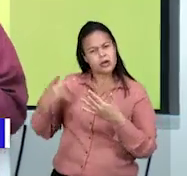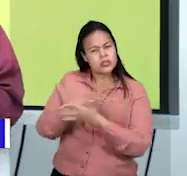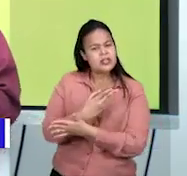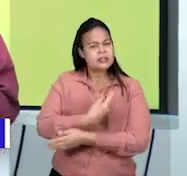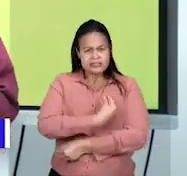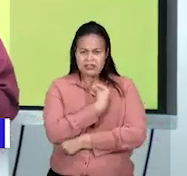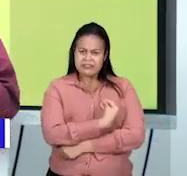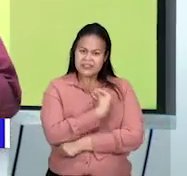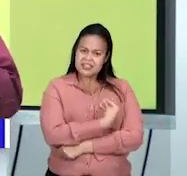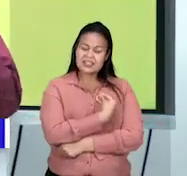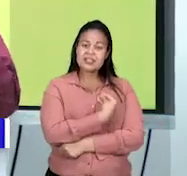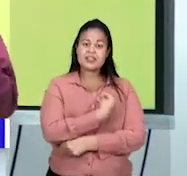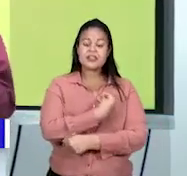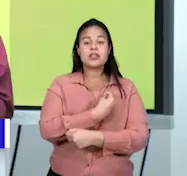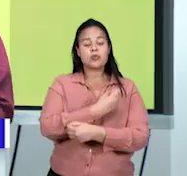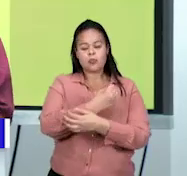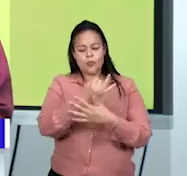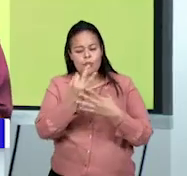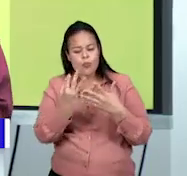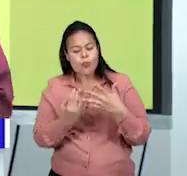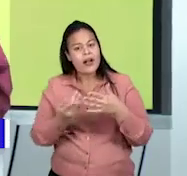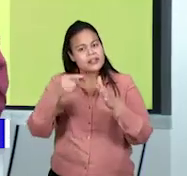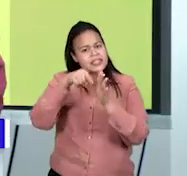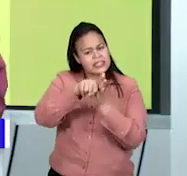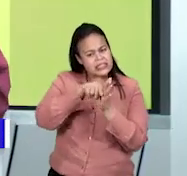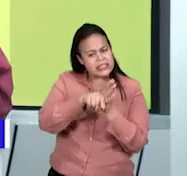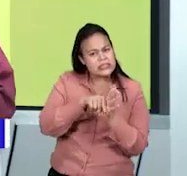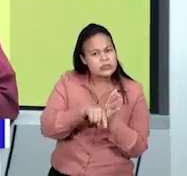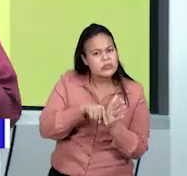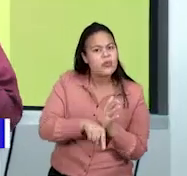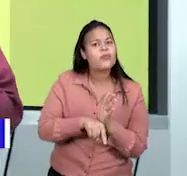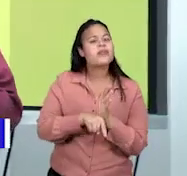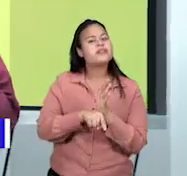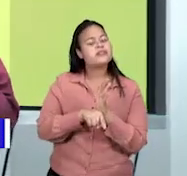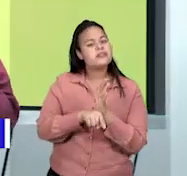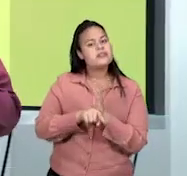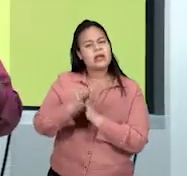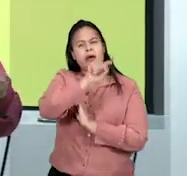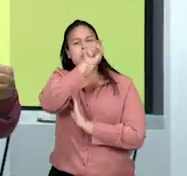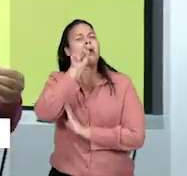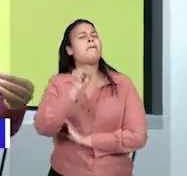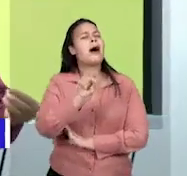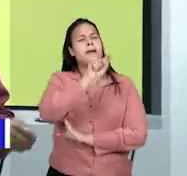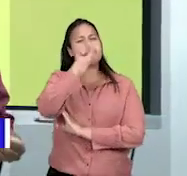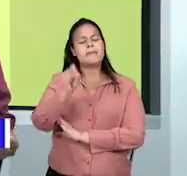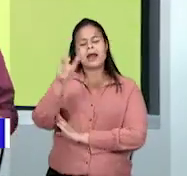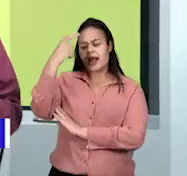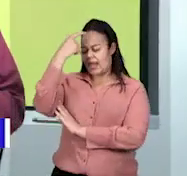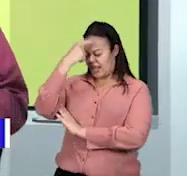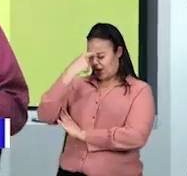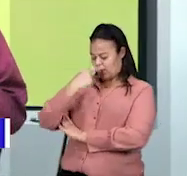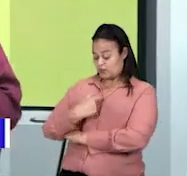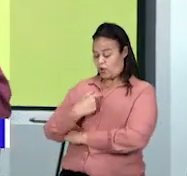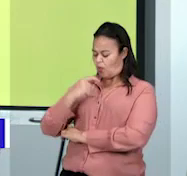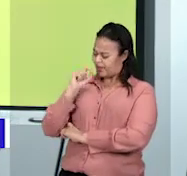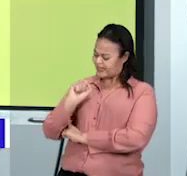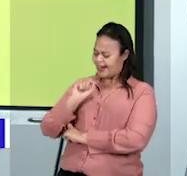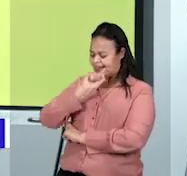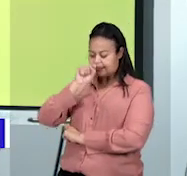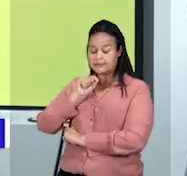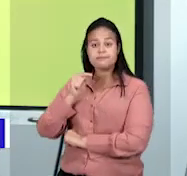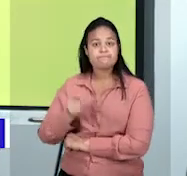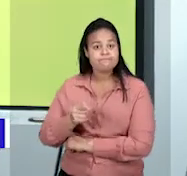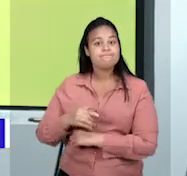humana, quais são as questões que fazem o sujeito ser quem ele é. Nós vamos